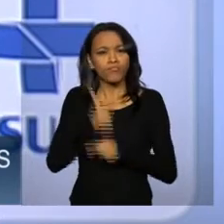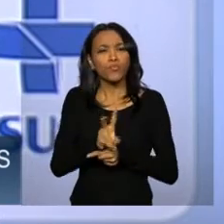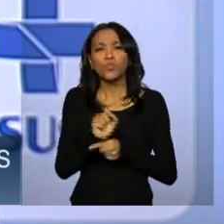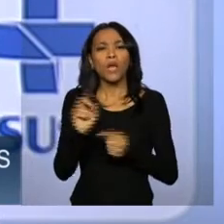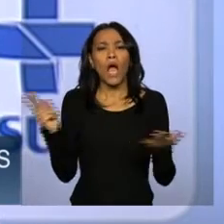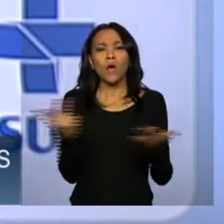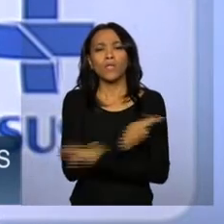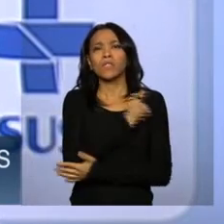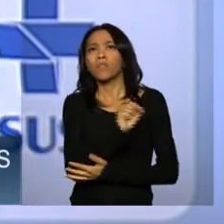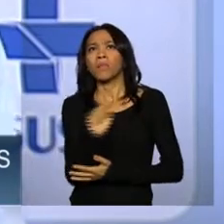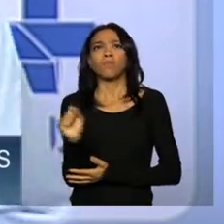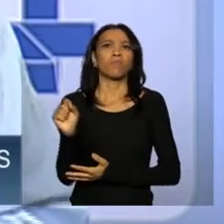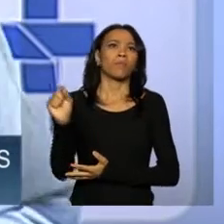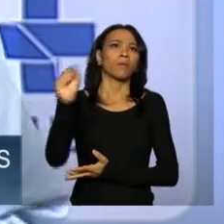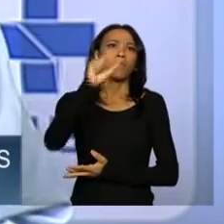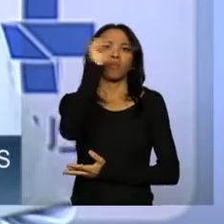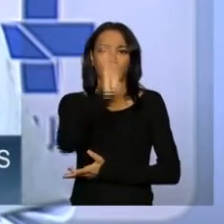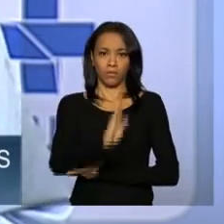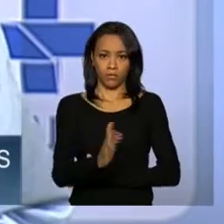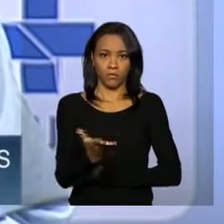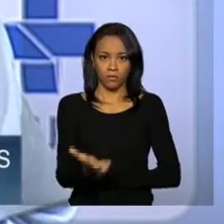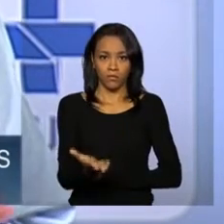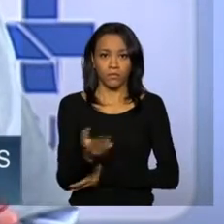longo dos próximos meses.